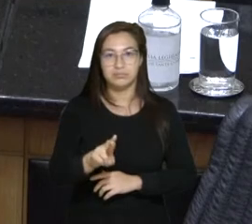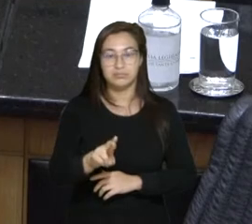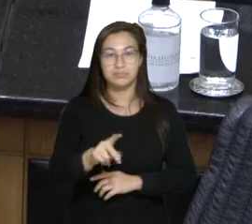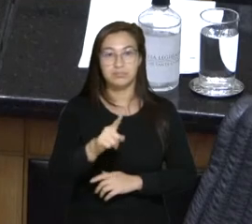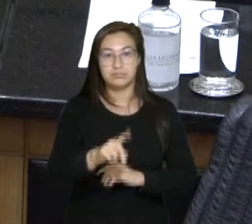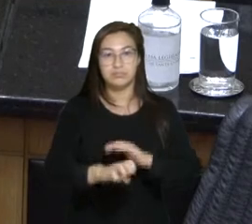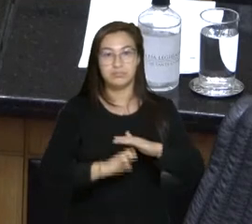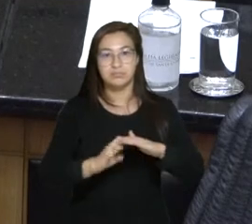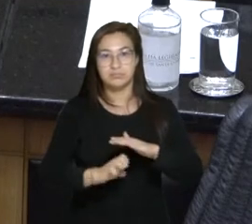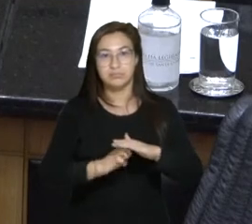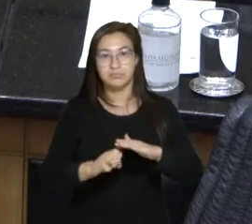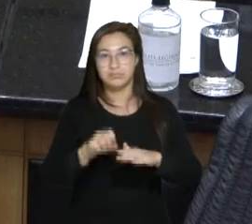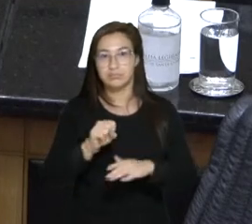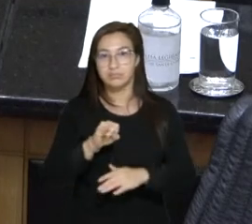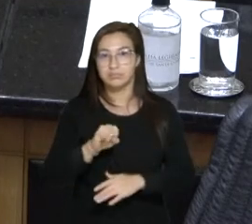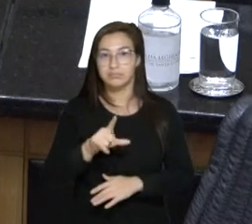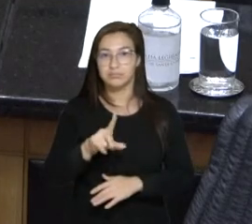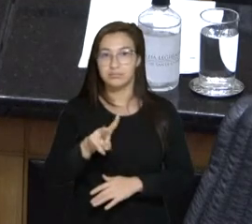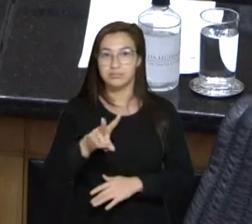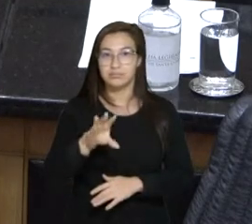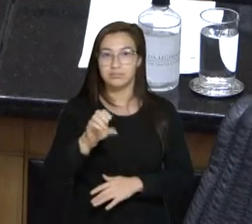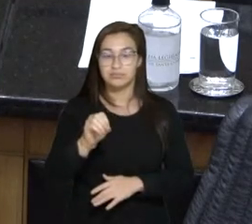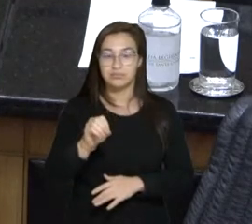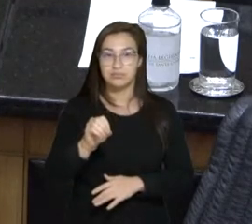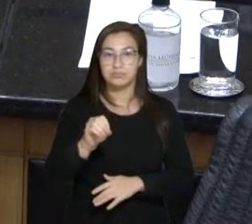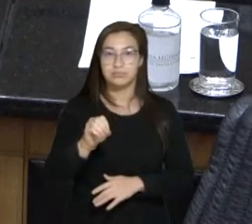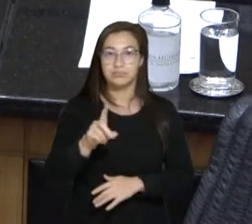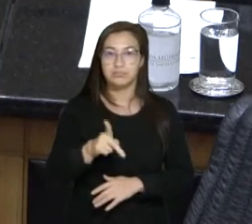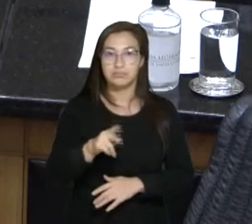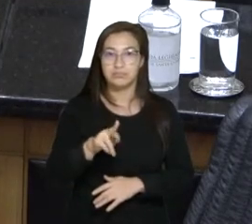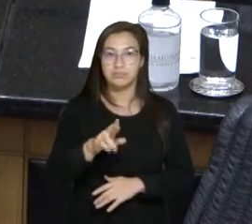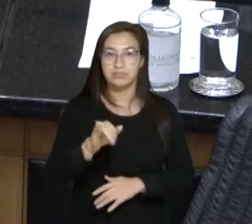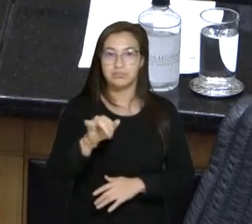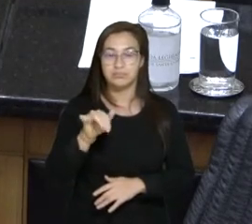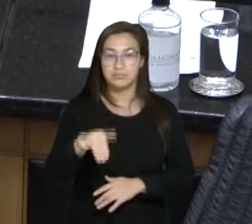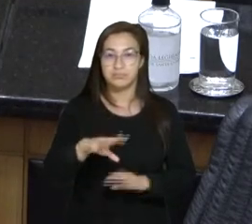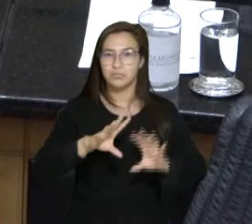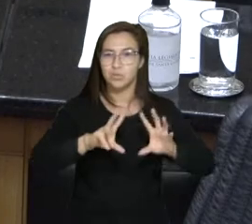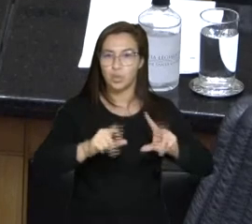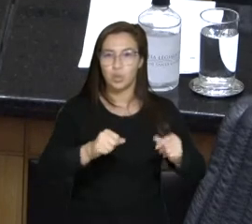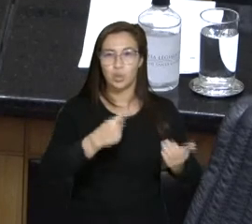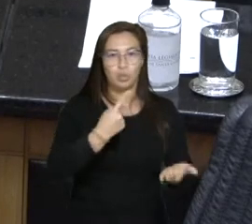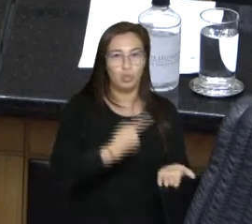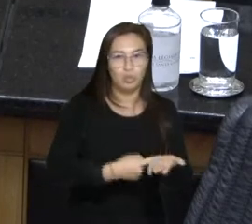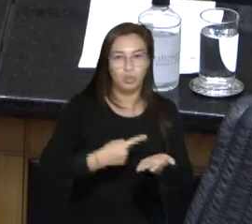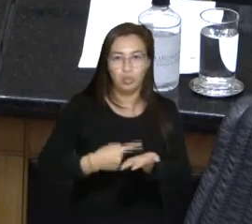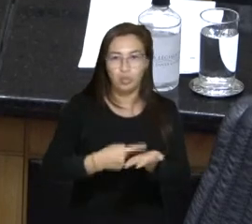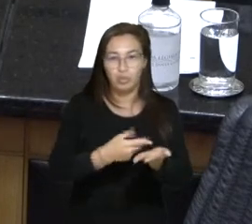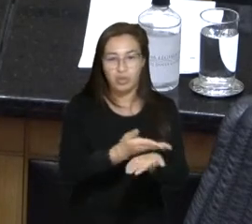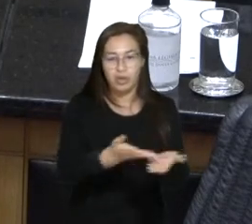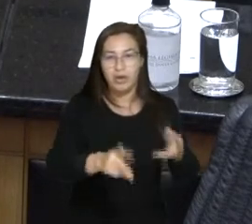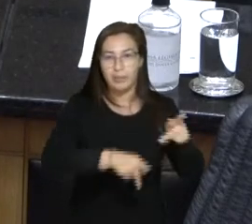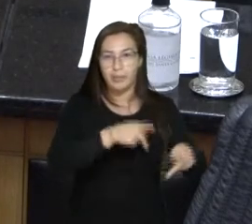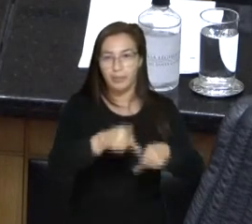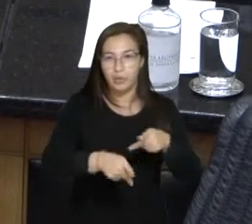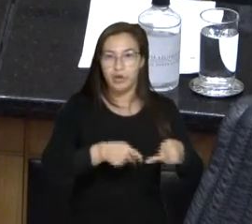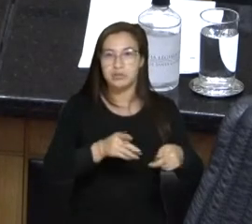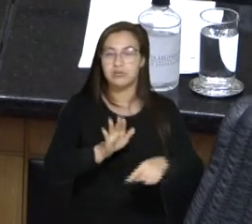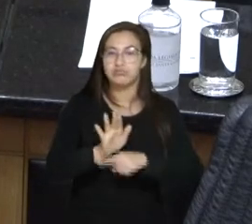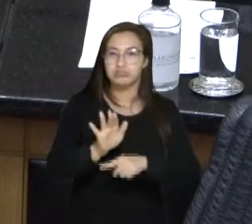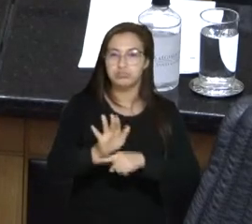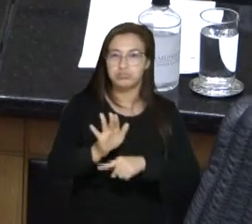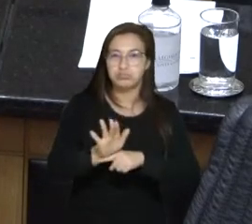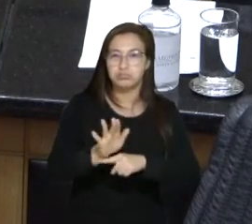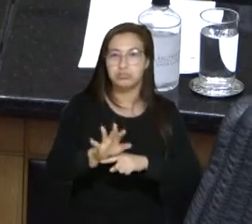empresário Silvio Prim com apoio de toda a comunidade Ituporanga e com certeza